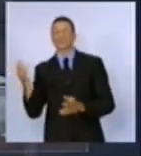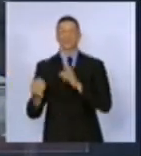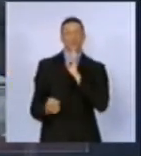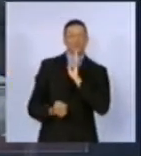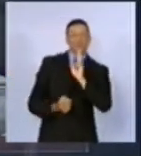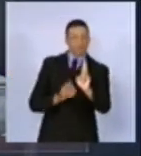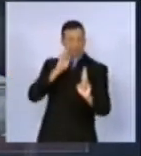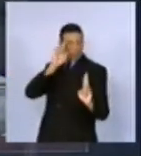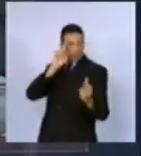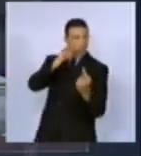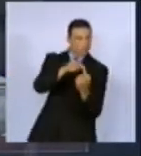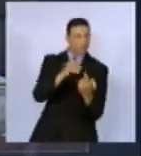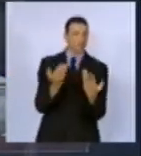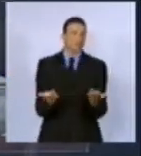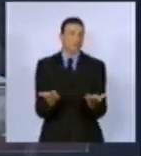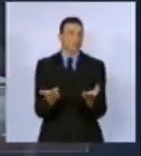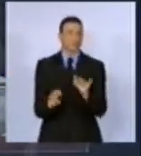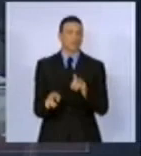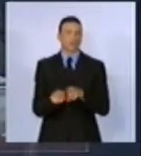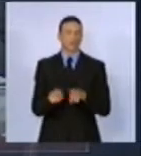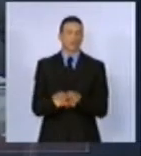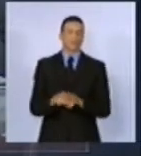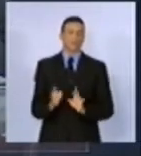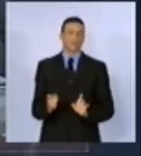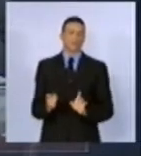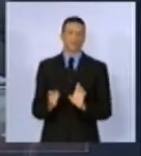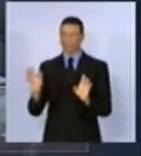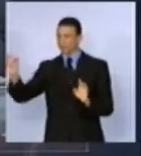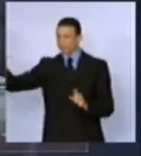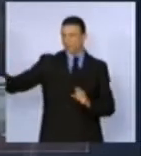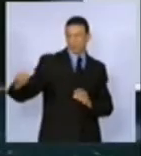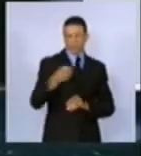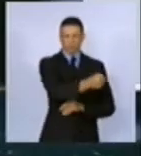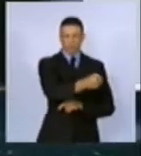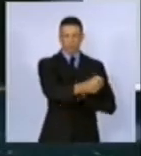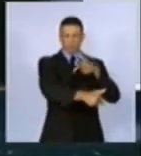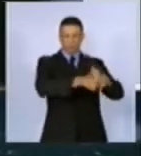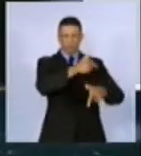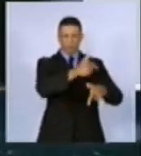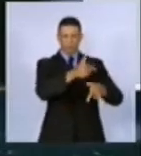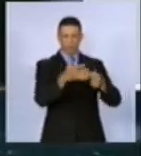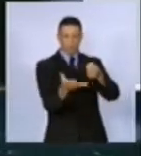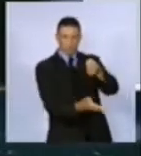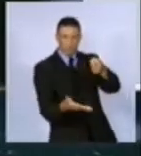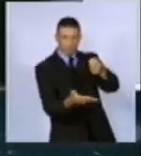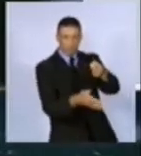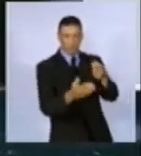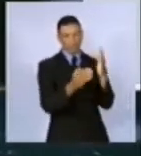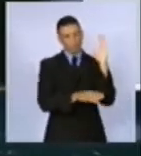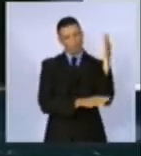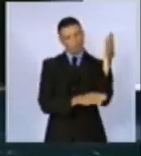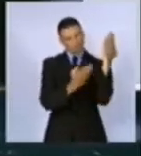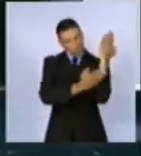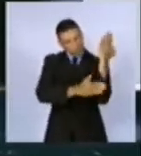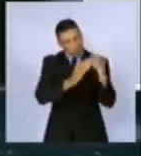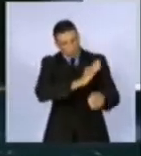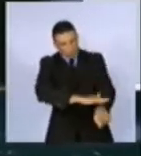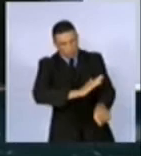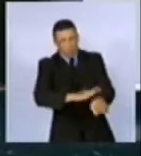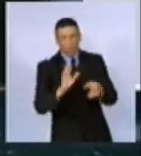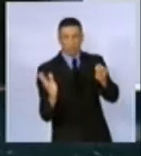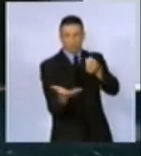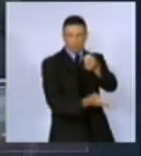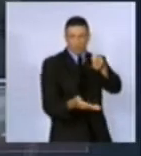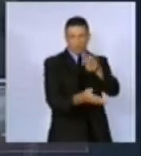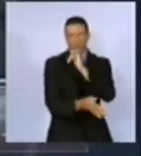alguém fazer alguns pontos é enviada à requalificação e colocar recolocação de Trabalhadores de trabalho hoje na colheita da cana-de-açúcar sim desde que haja um processo estruturado